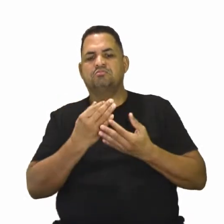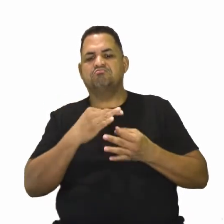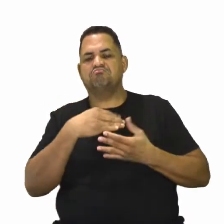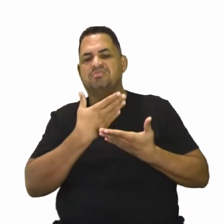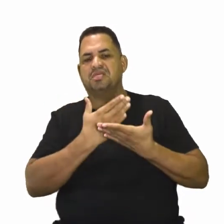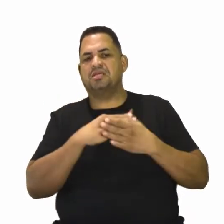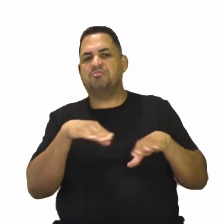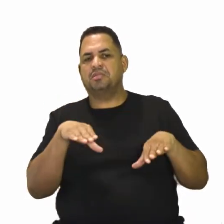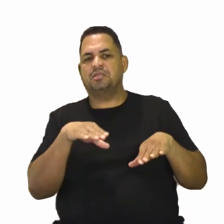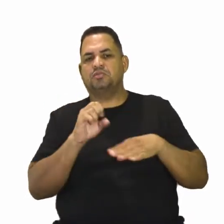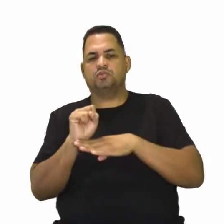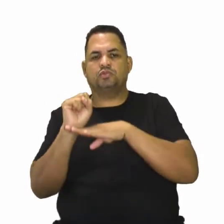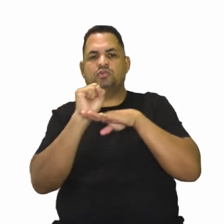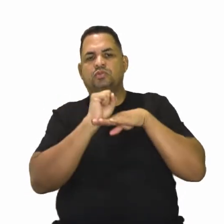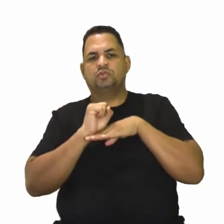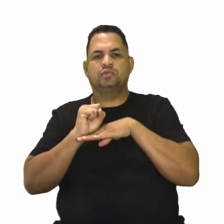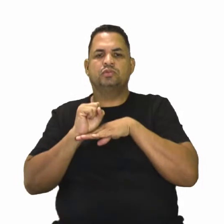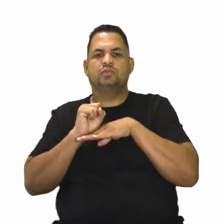socialismo,